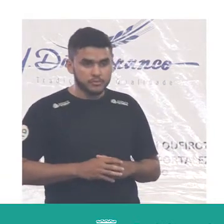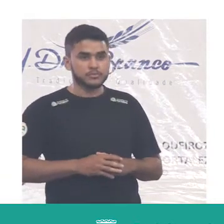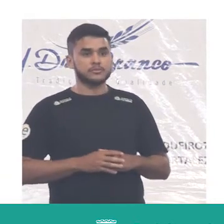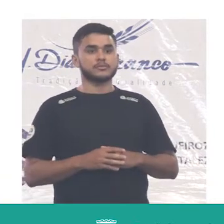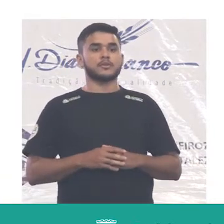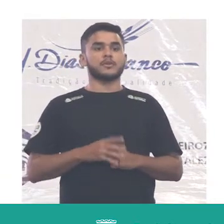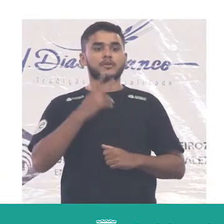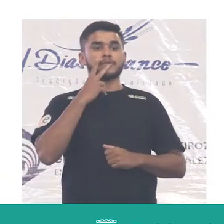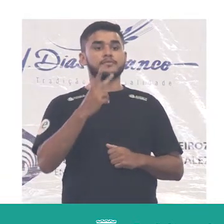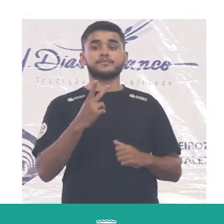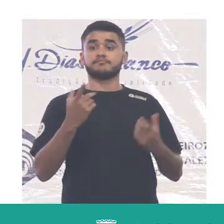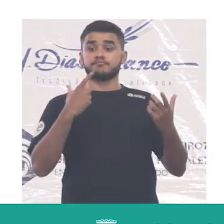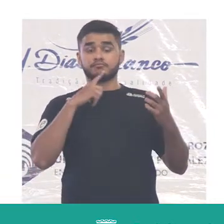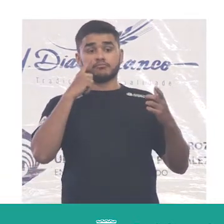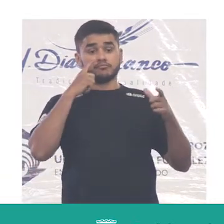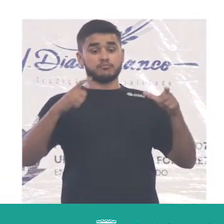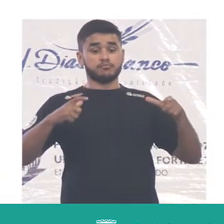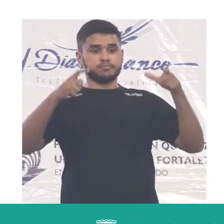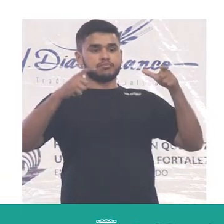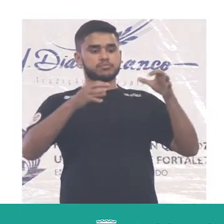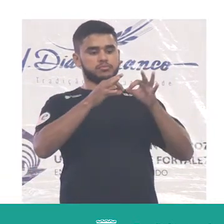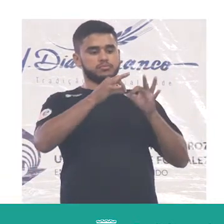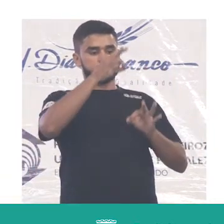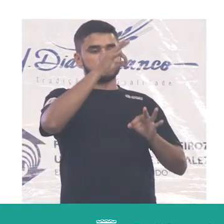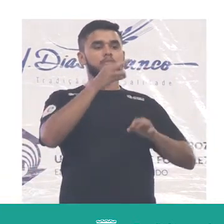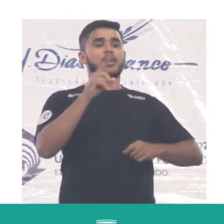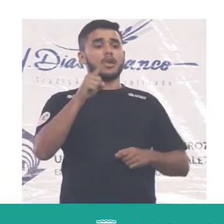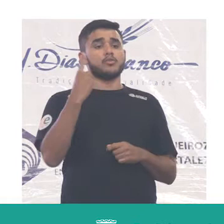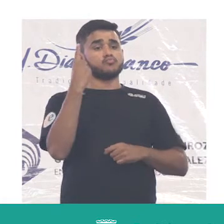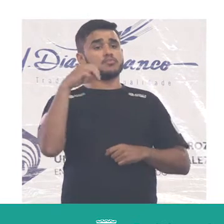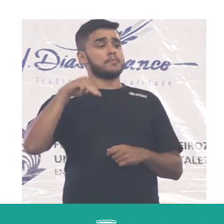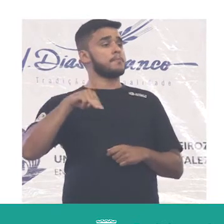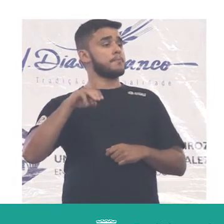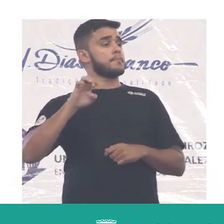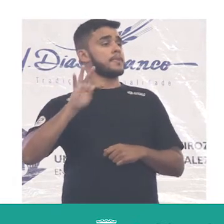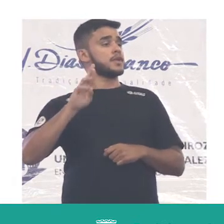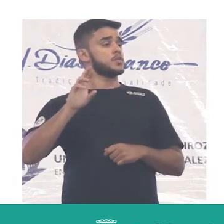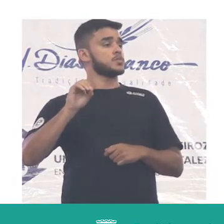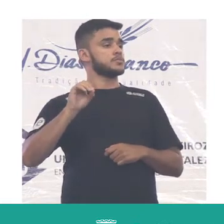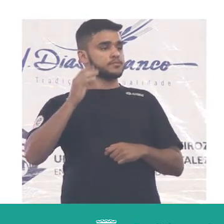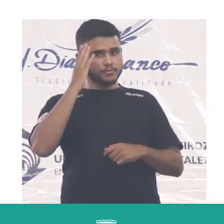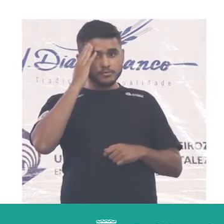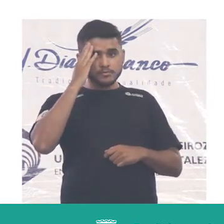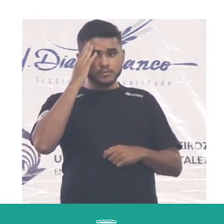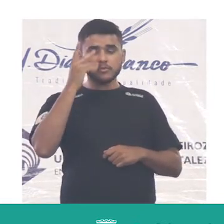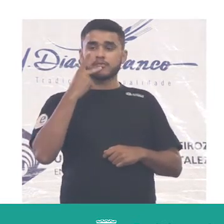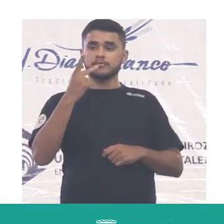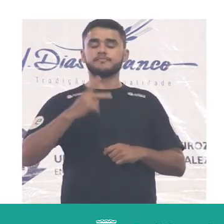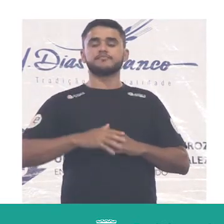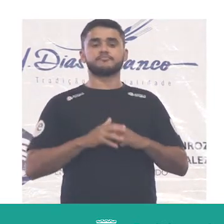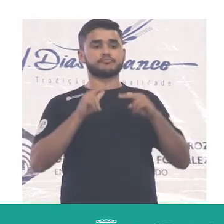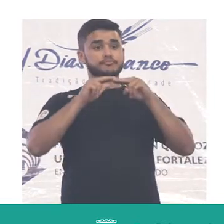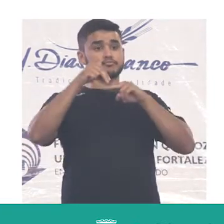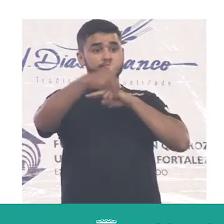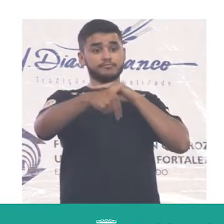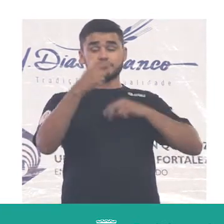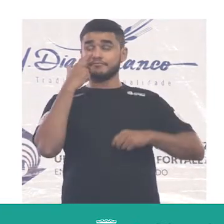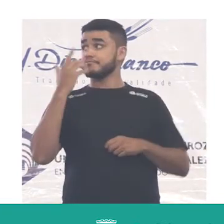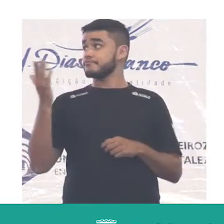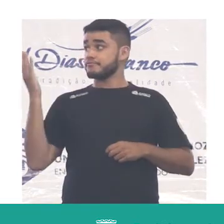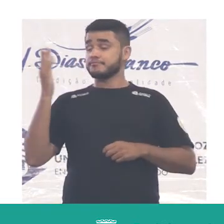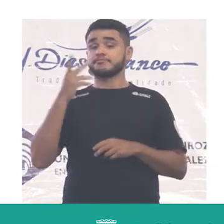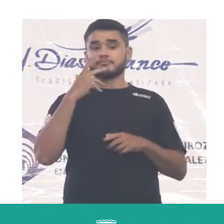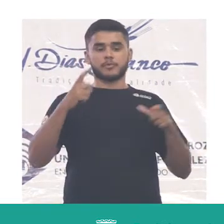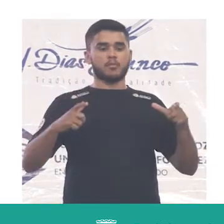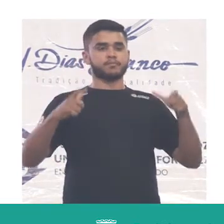nessa questão? Como sendo a altura da minha piscina. Ele disse que o volume da